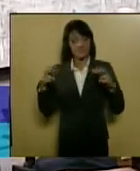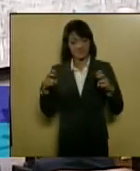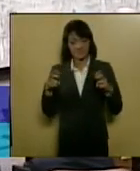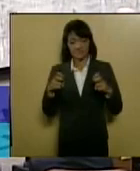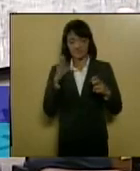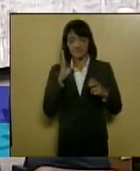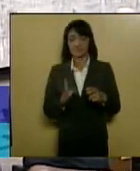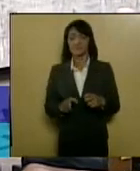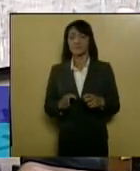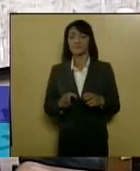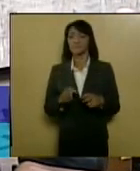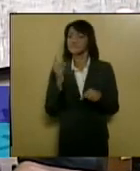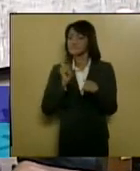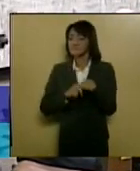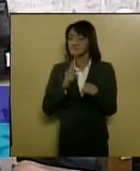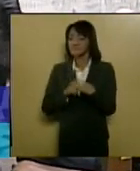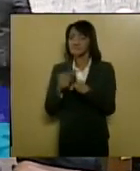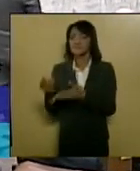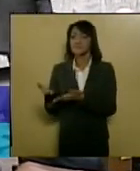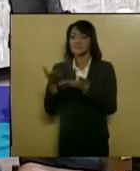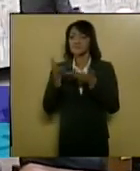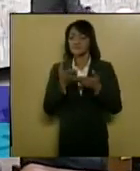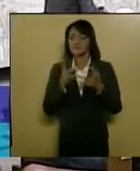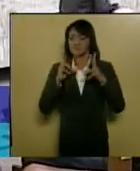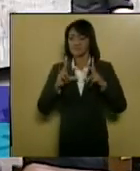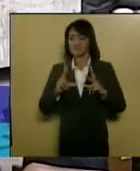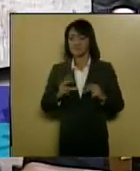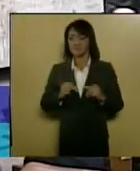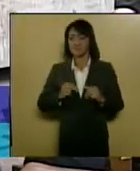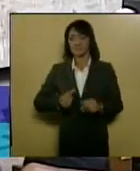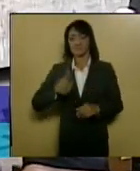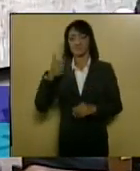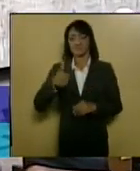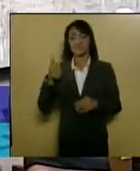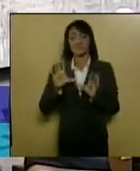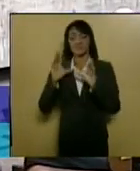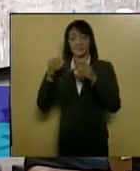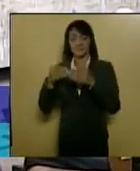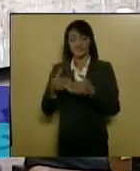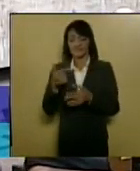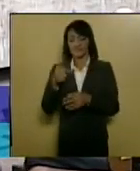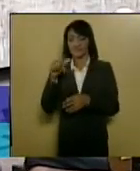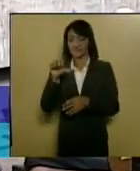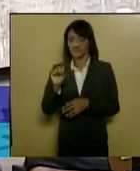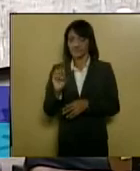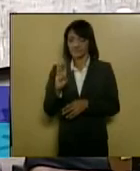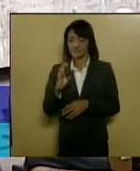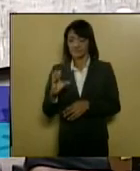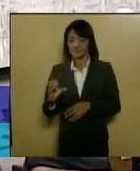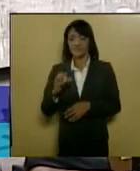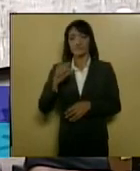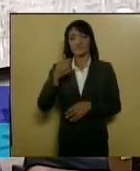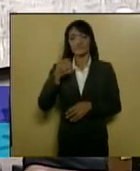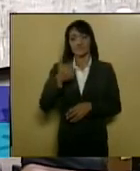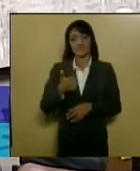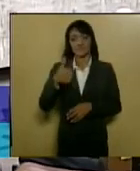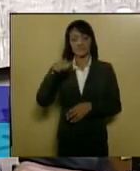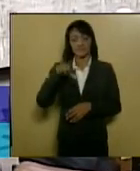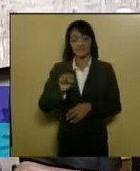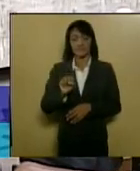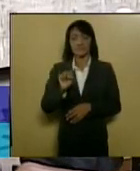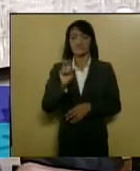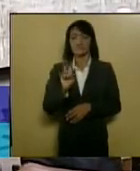recebeu naquela oportunidade a denominação de 1º Batalhão de Caçadores. Em 1851,